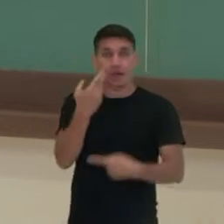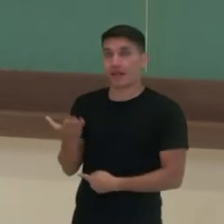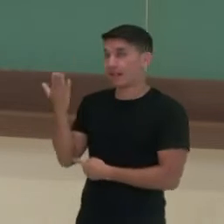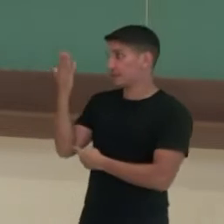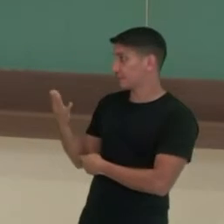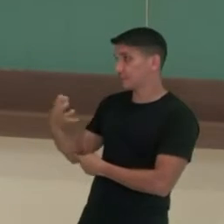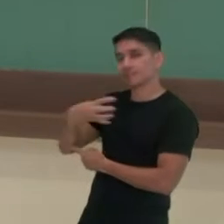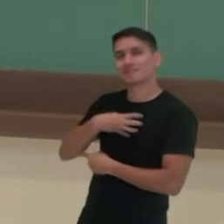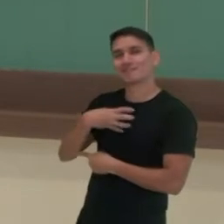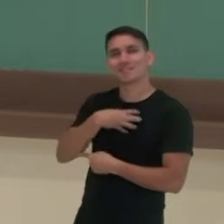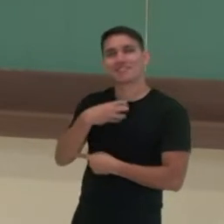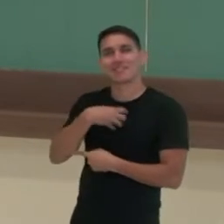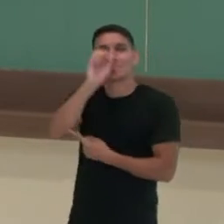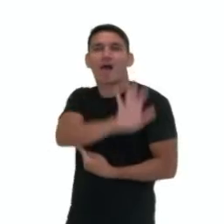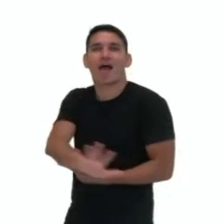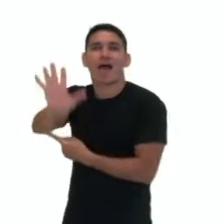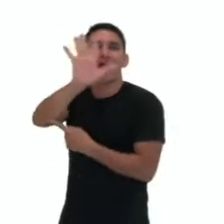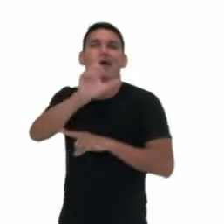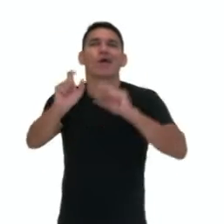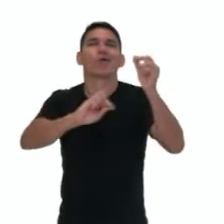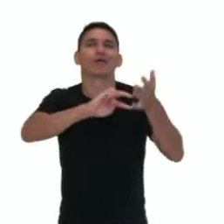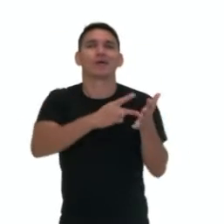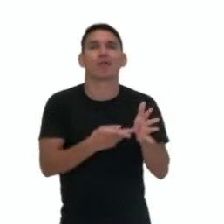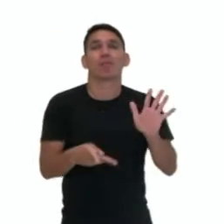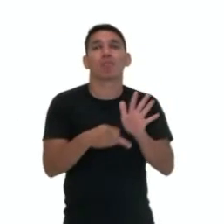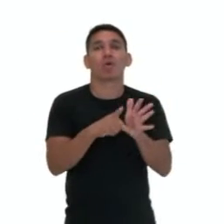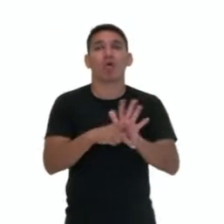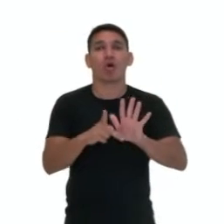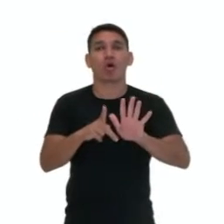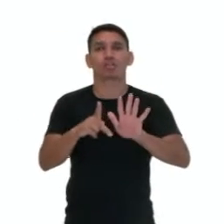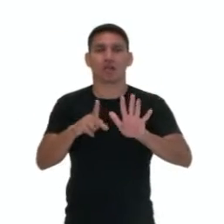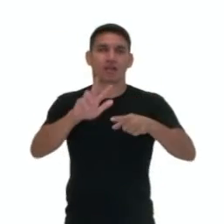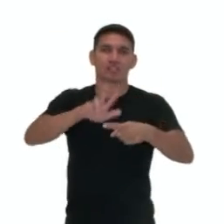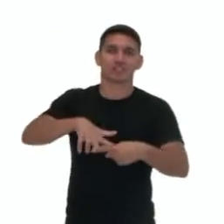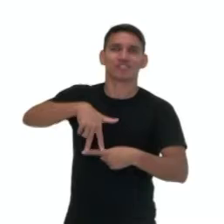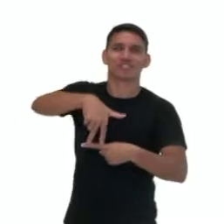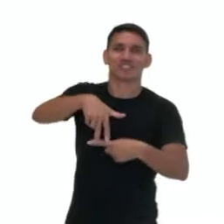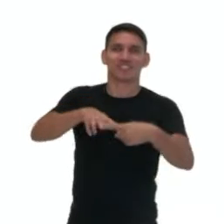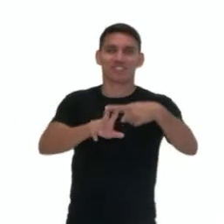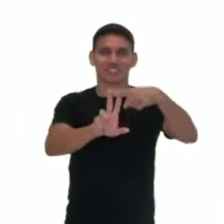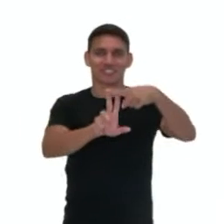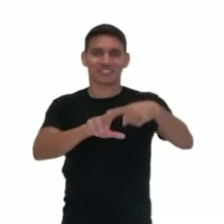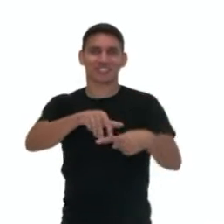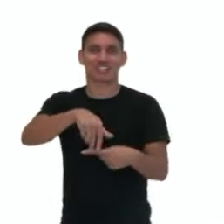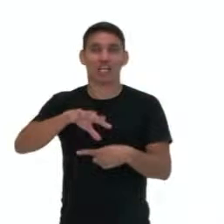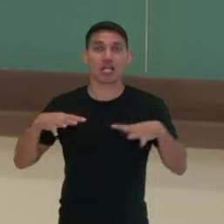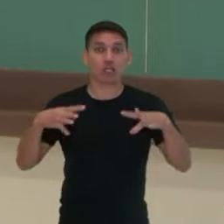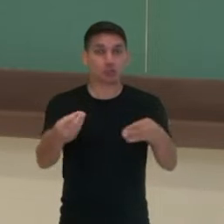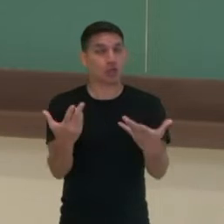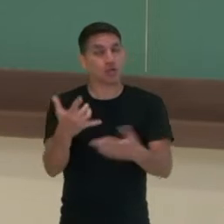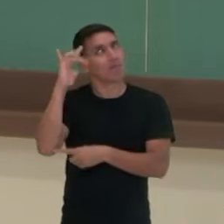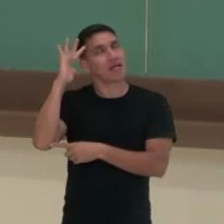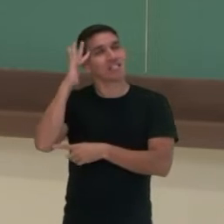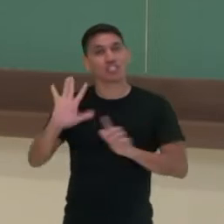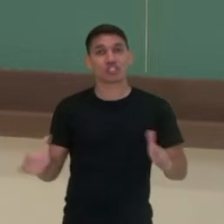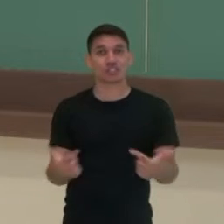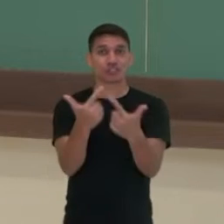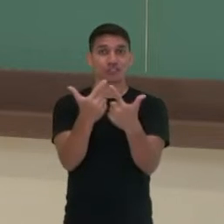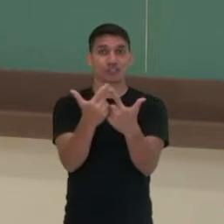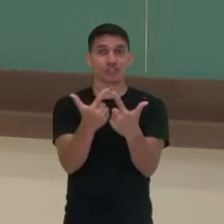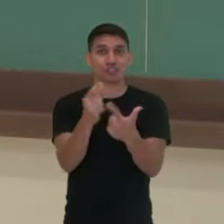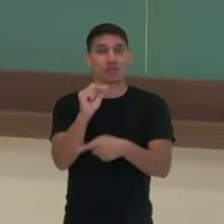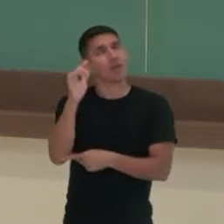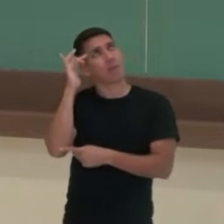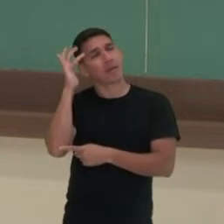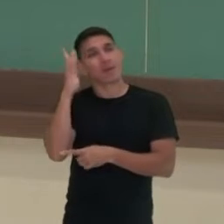algumas imagens do que seria essa ginástica para todos. Quando a gente pensa no circo, por exemplo, a gente pode pensar aqui, em